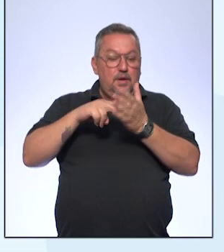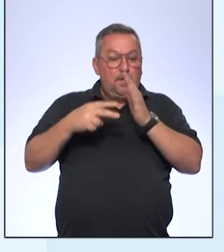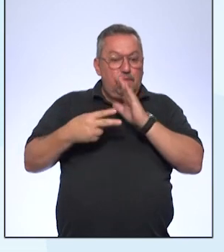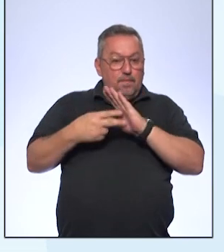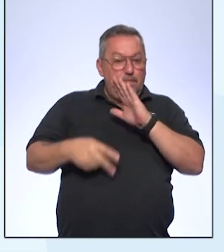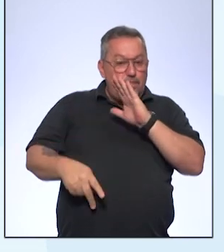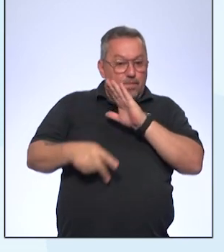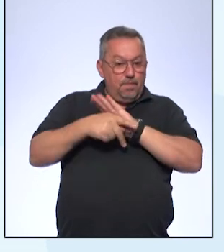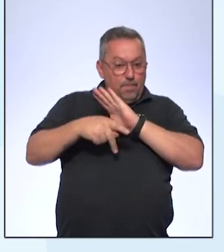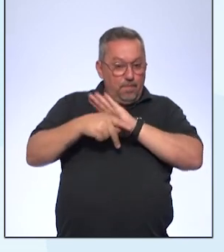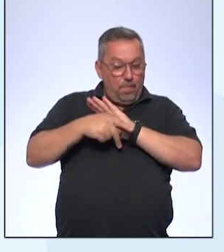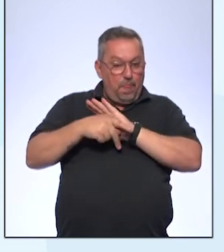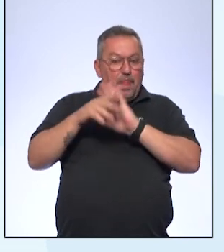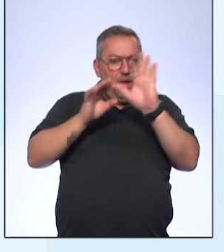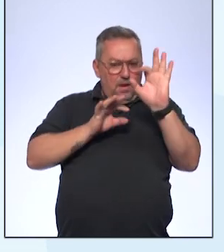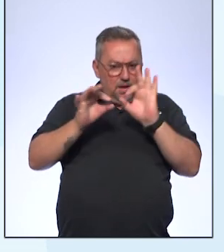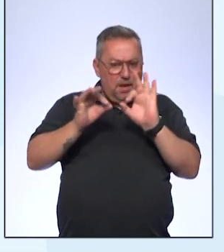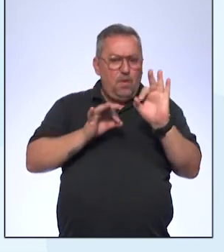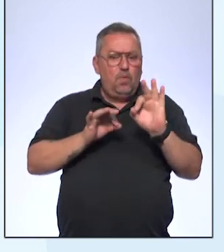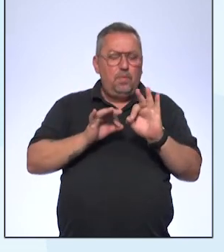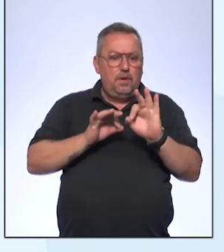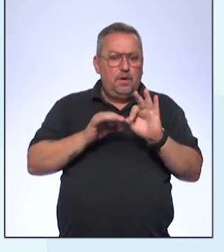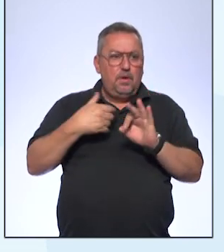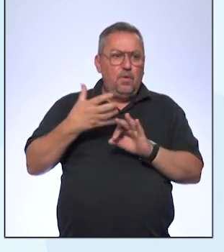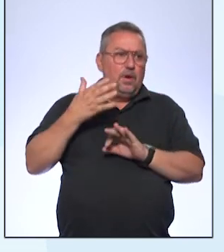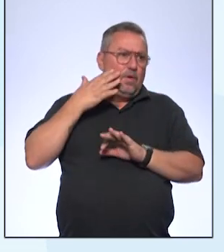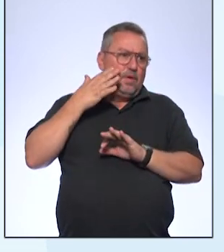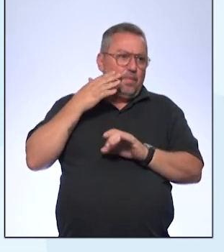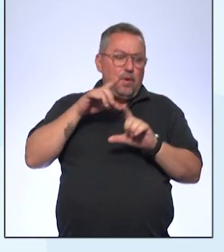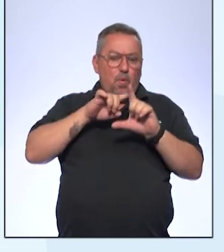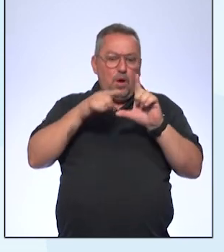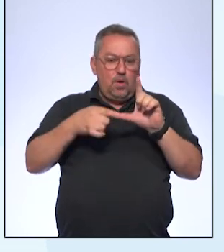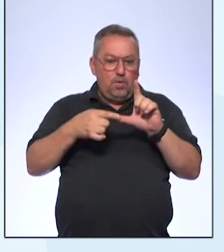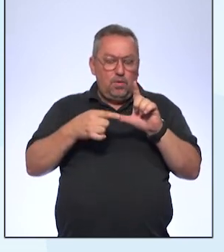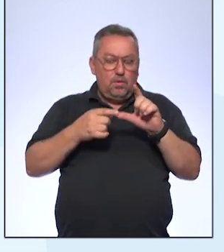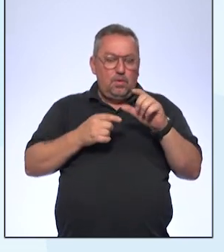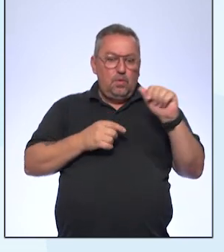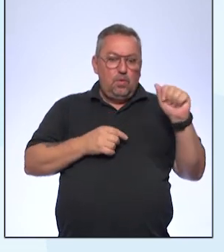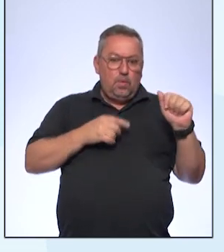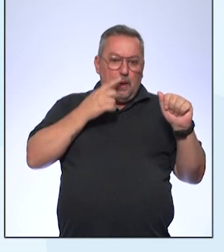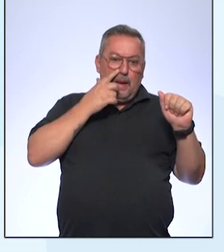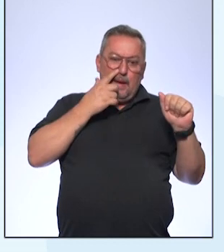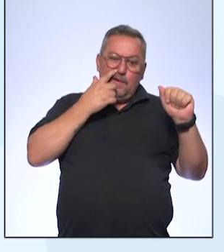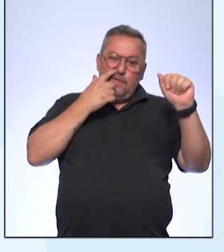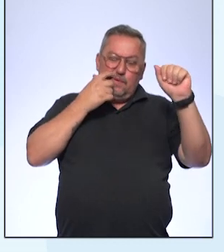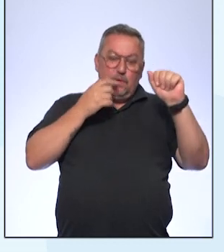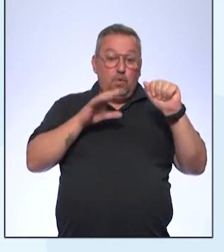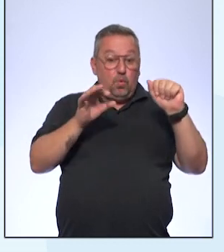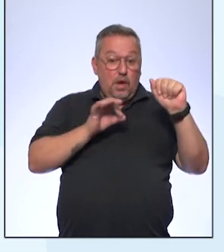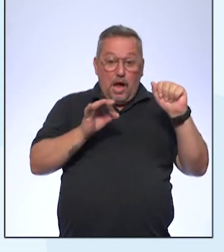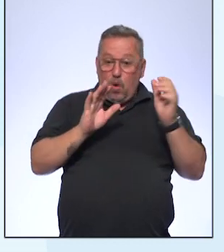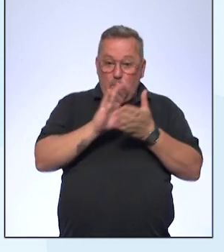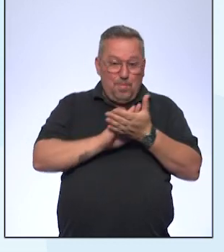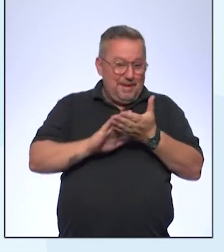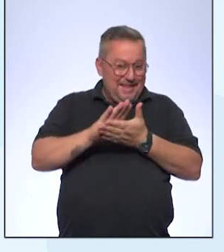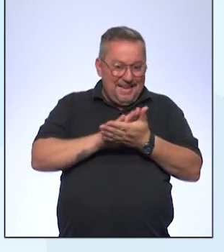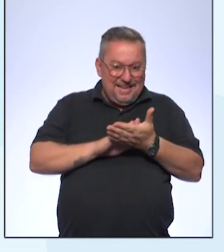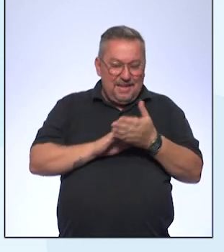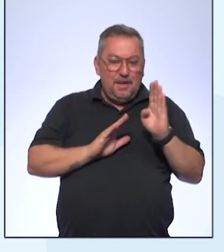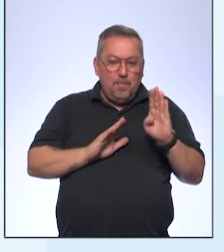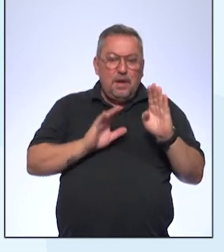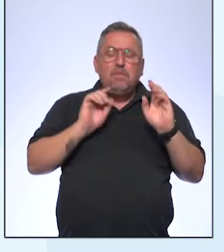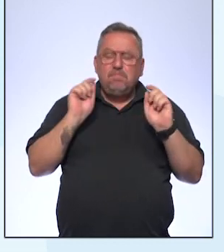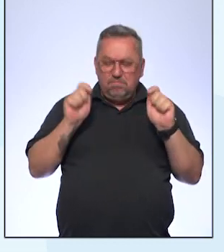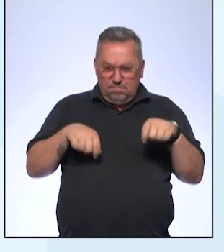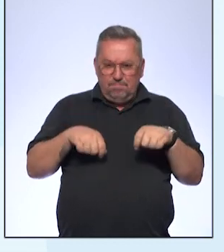dos alunos que arrumam quarto? Então, eu quero saber o ângulo, tanto na A, dos que não arrumam quarto, e na B,